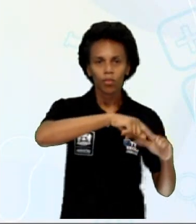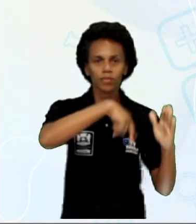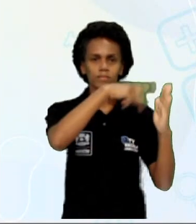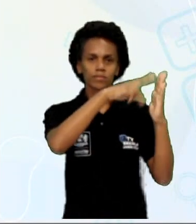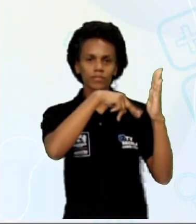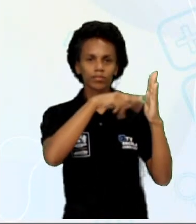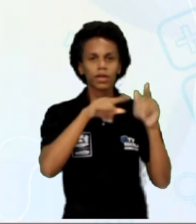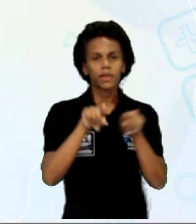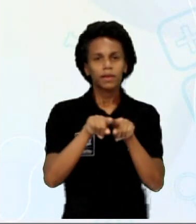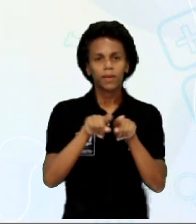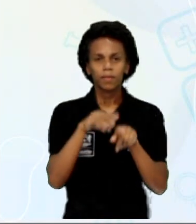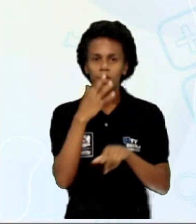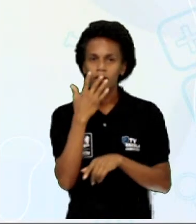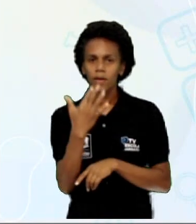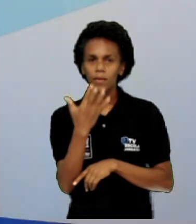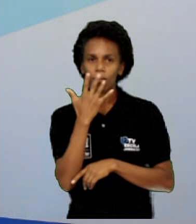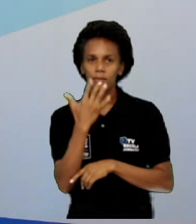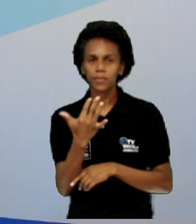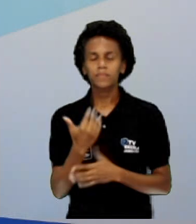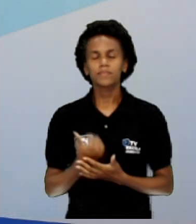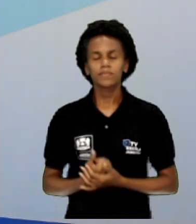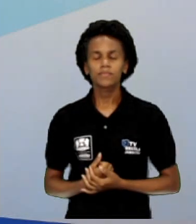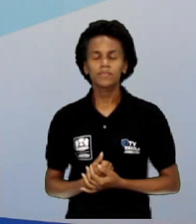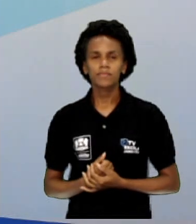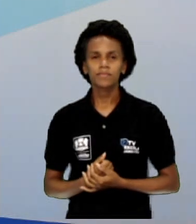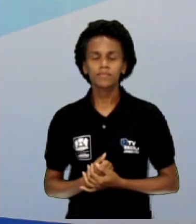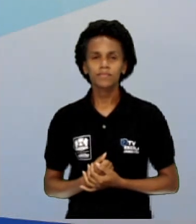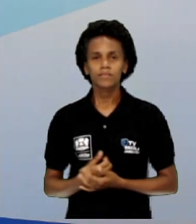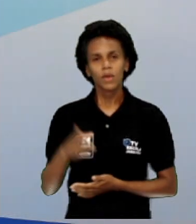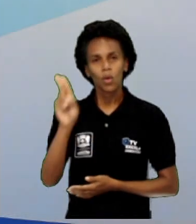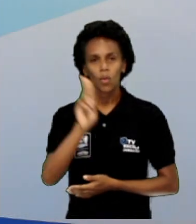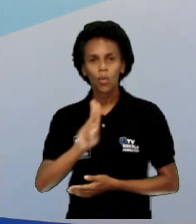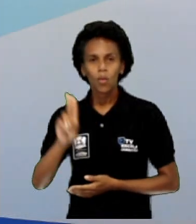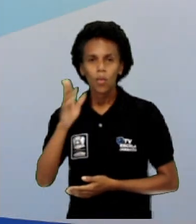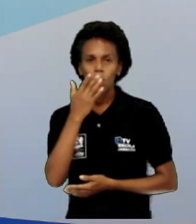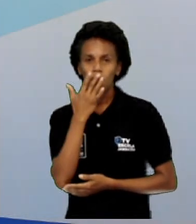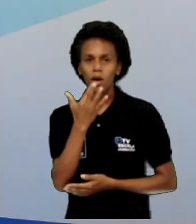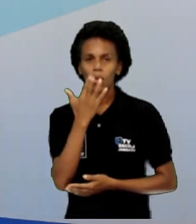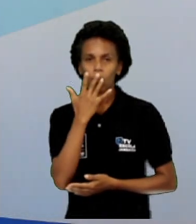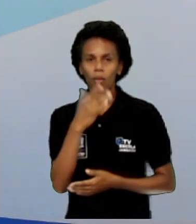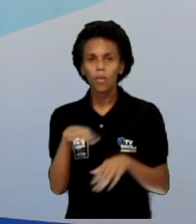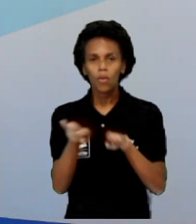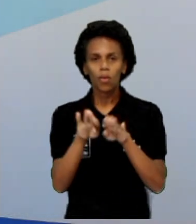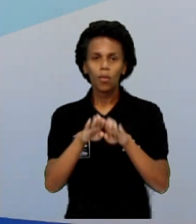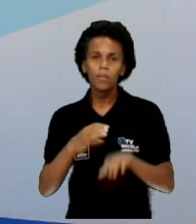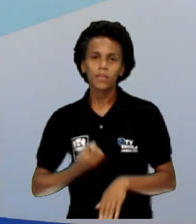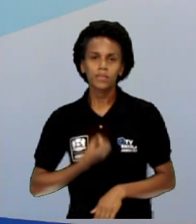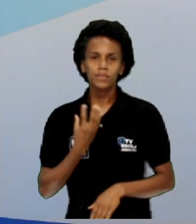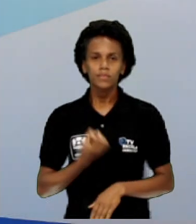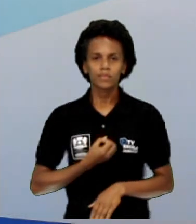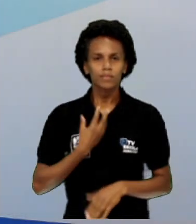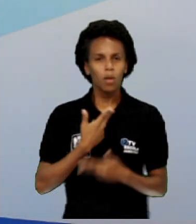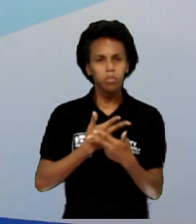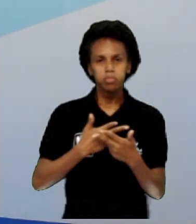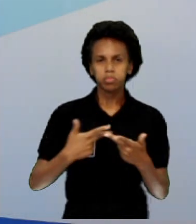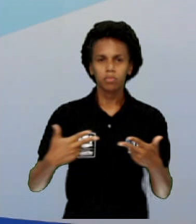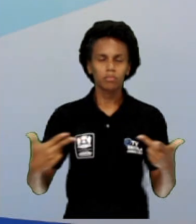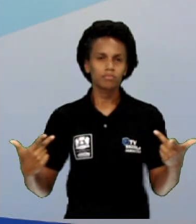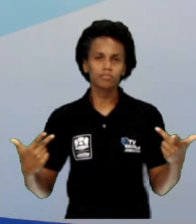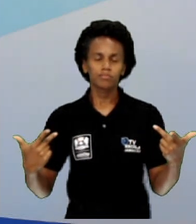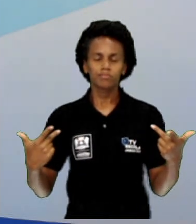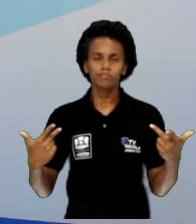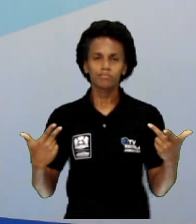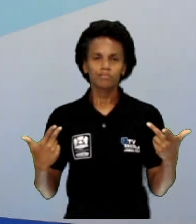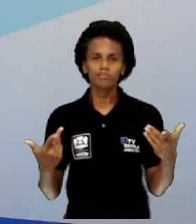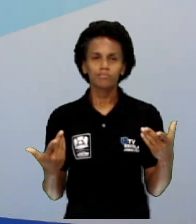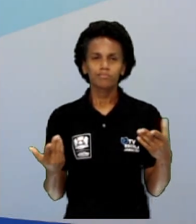O uso da cor como expressão foi mostrado em vastas obras, que inclui pintura, desenho, escultura, arte gráfica, recorte